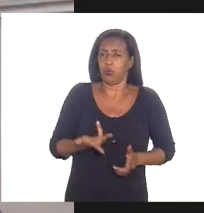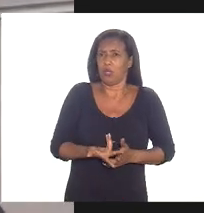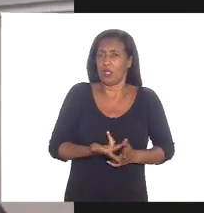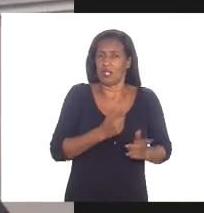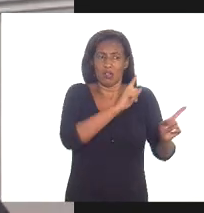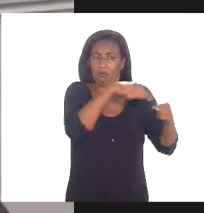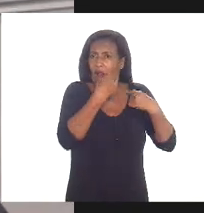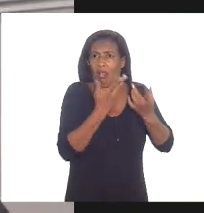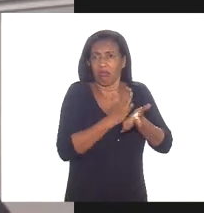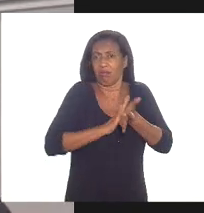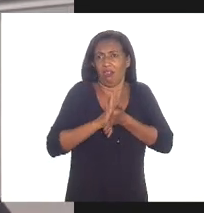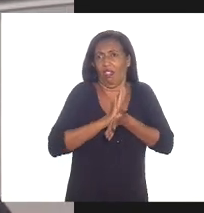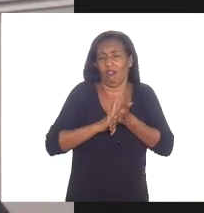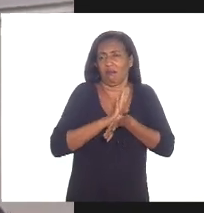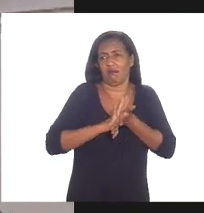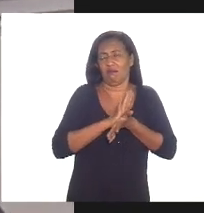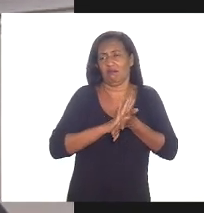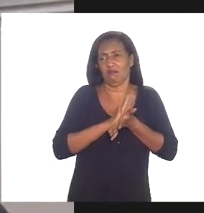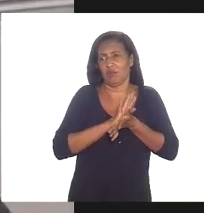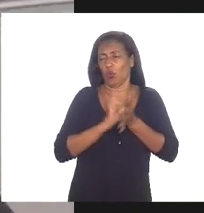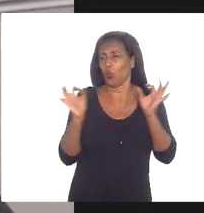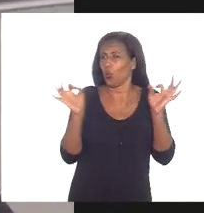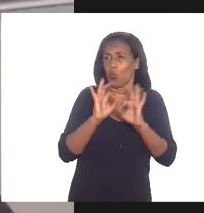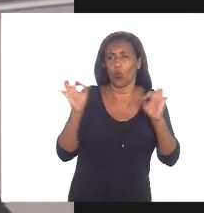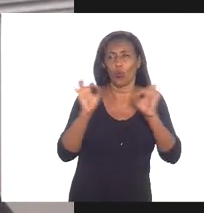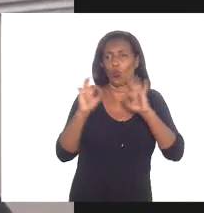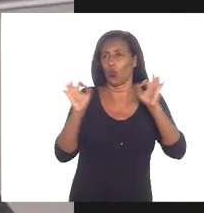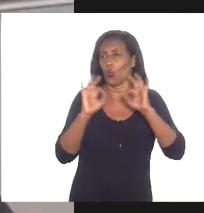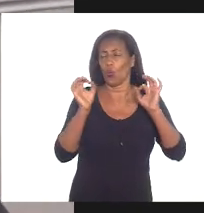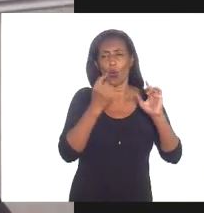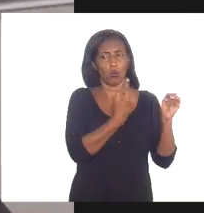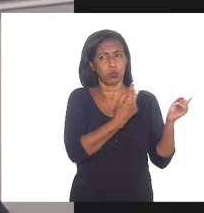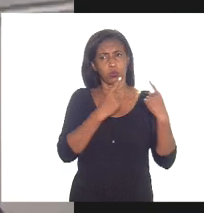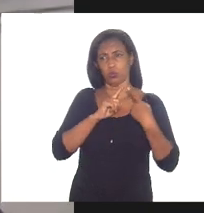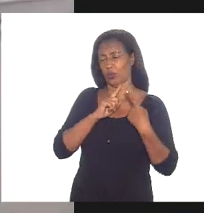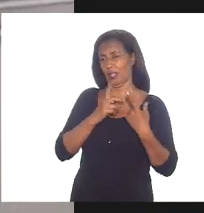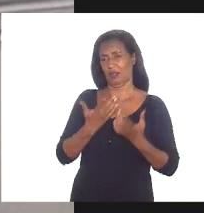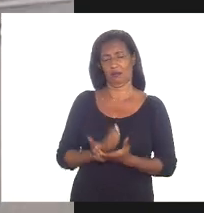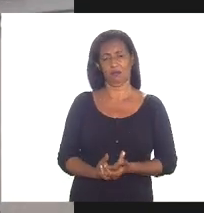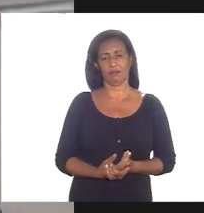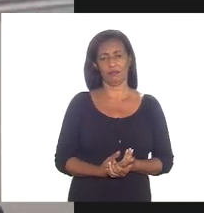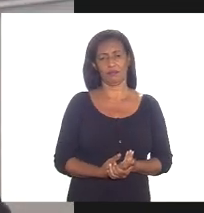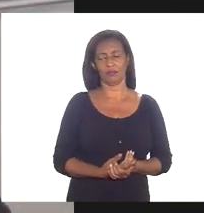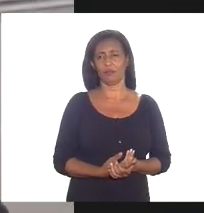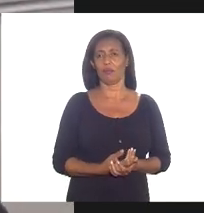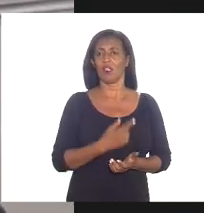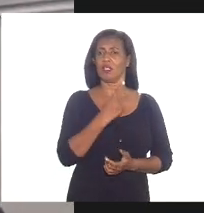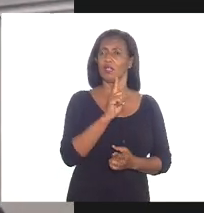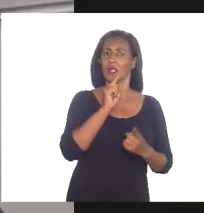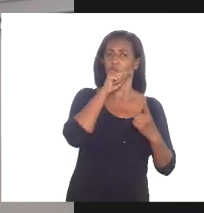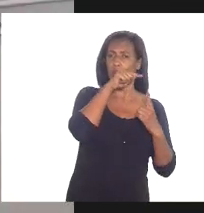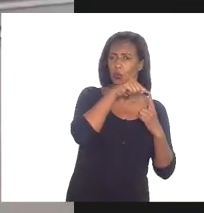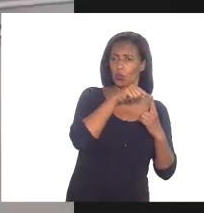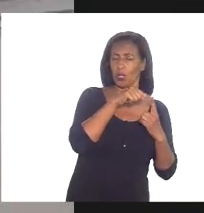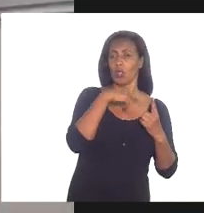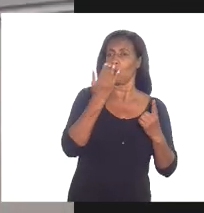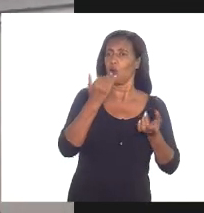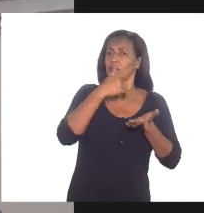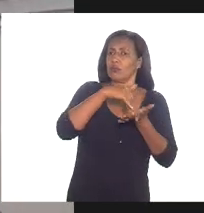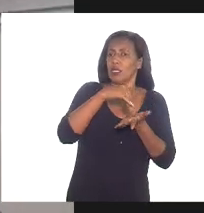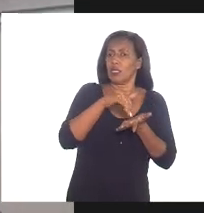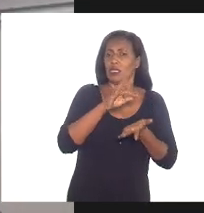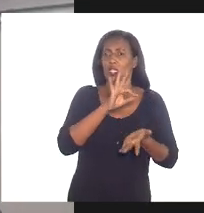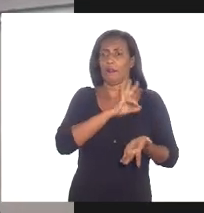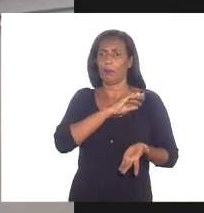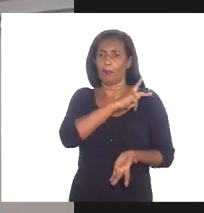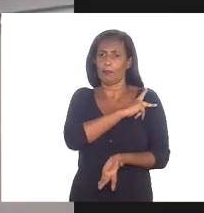nenhum momento. E não fez em nenhum momento, muito pelo contrário. Tanto ele, como secretário da Polícia Militar, como secretário